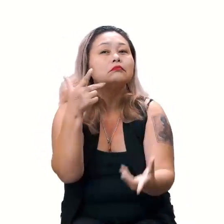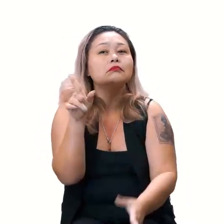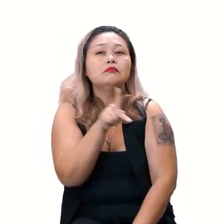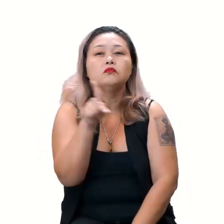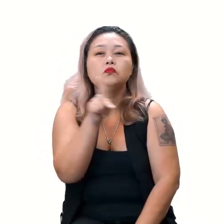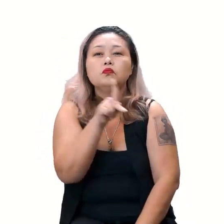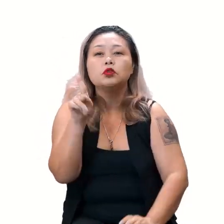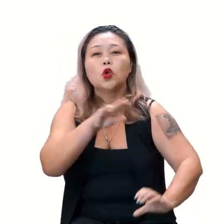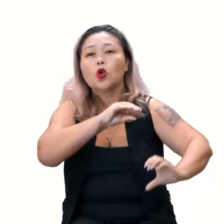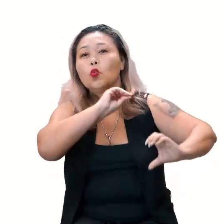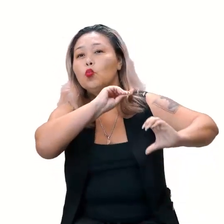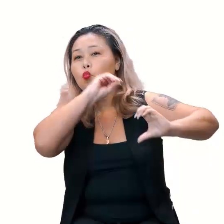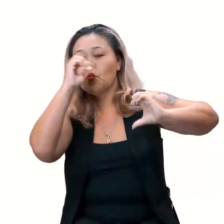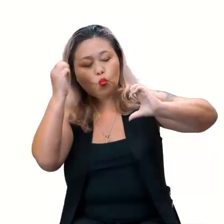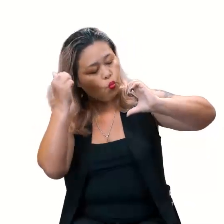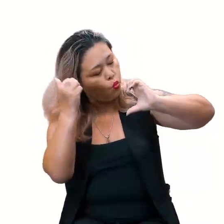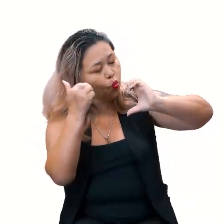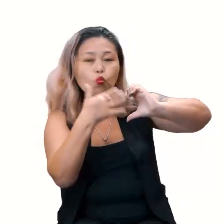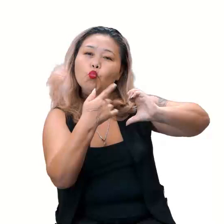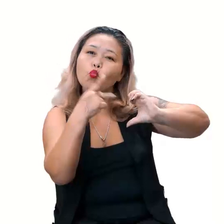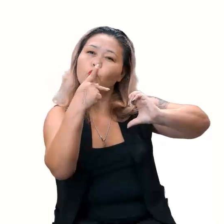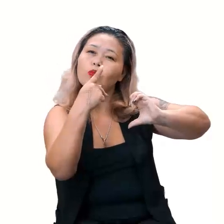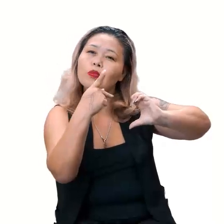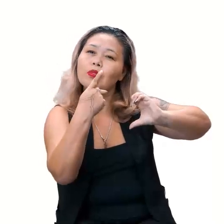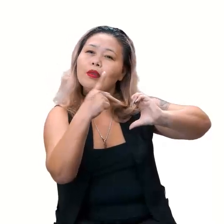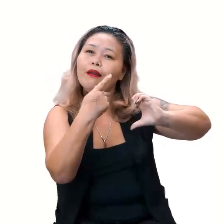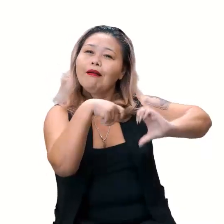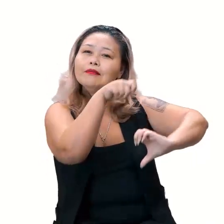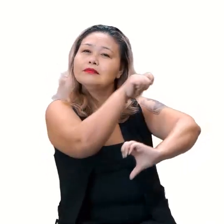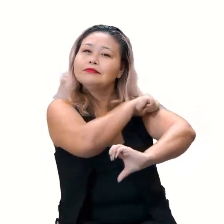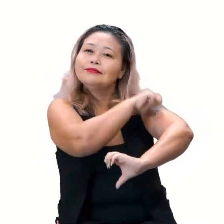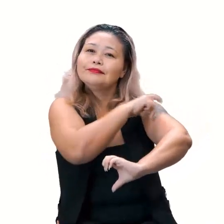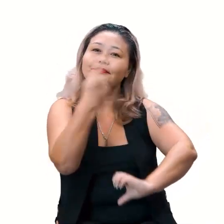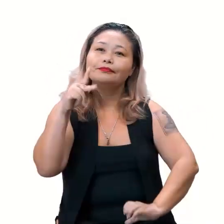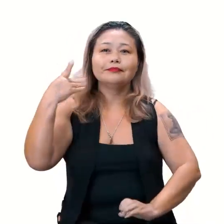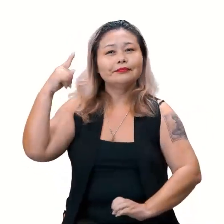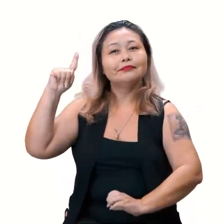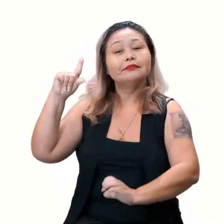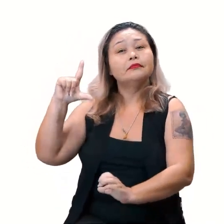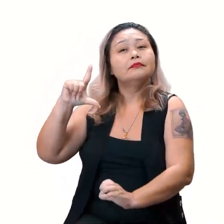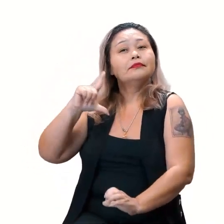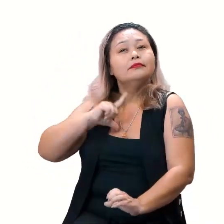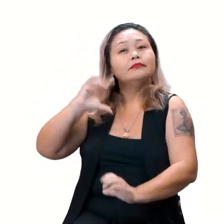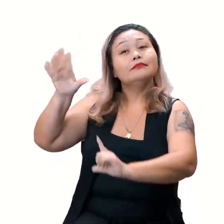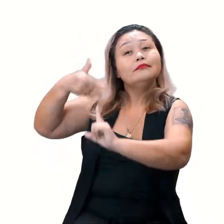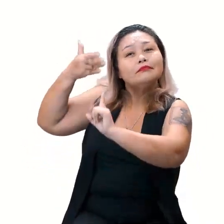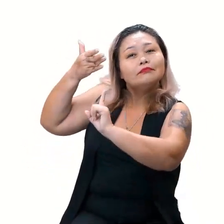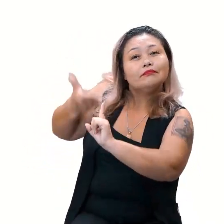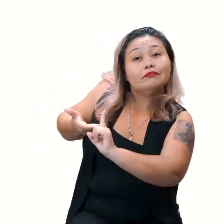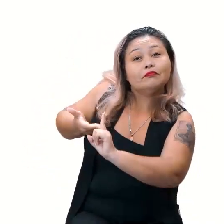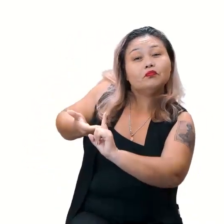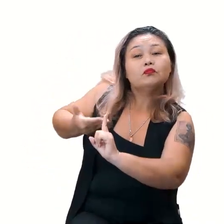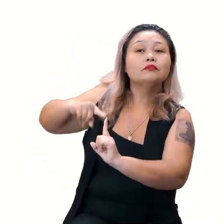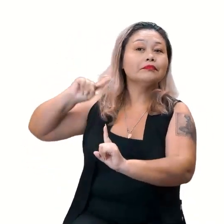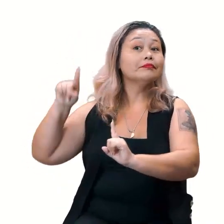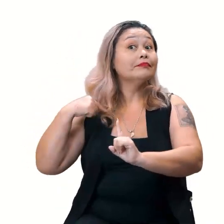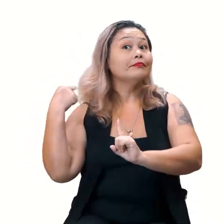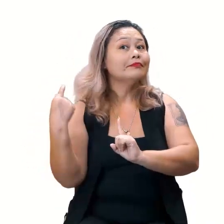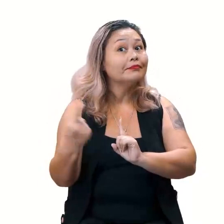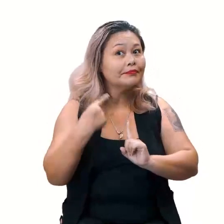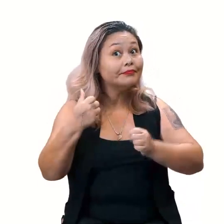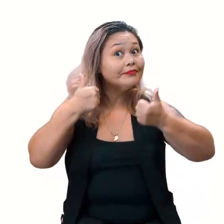no coração dos meninos, alunos aí dessa escola. Sintam-se homenageados por nós.